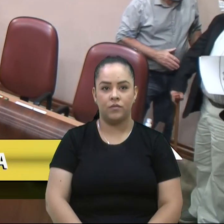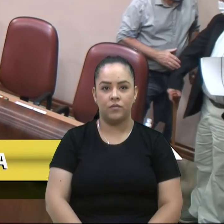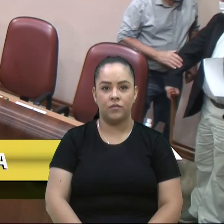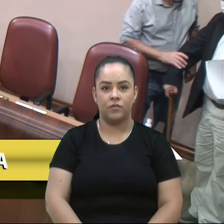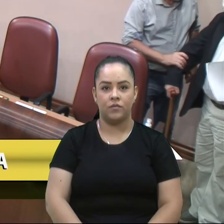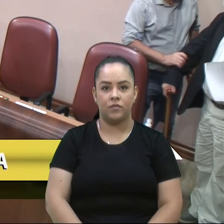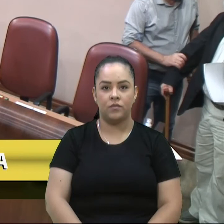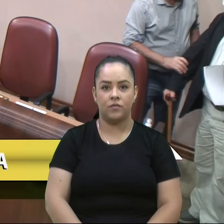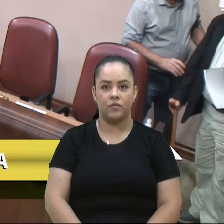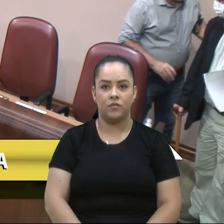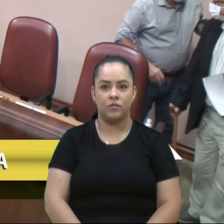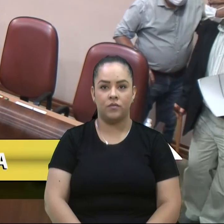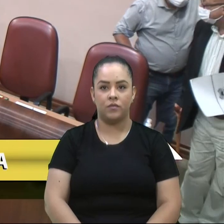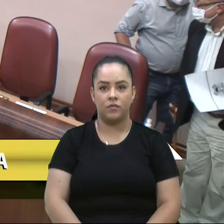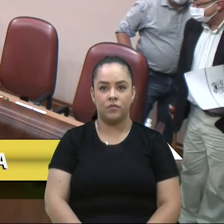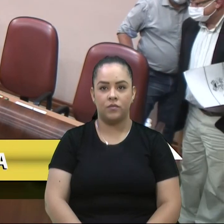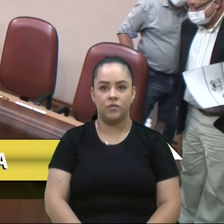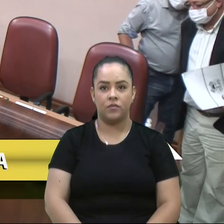Obrigado.